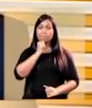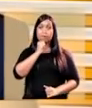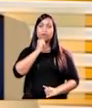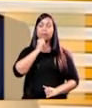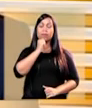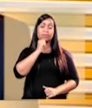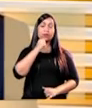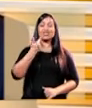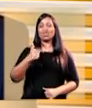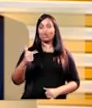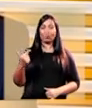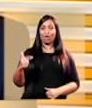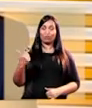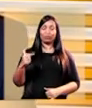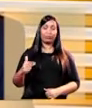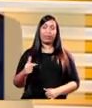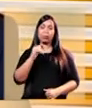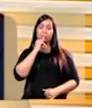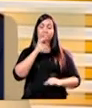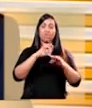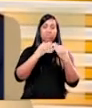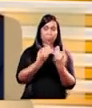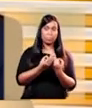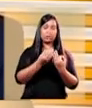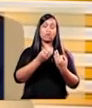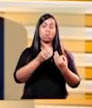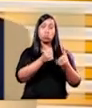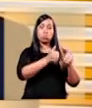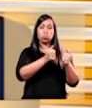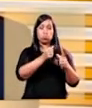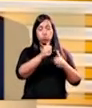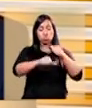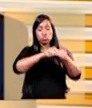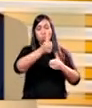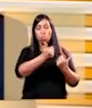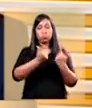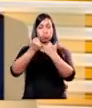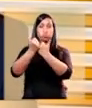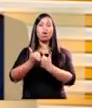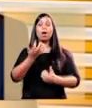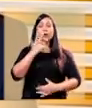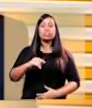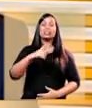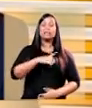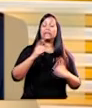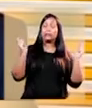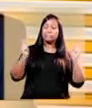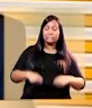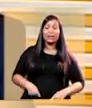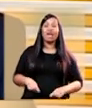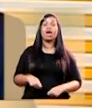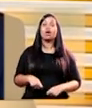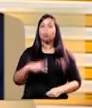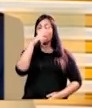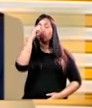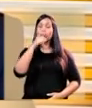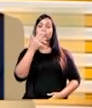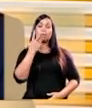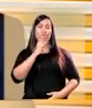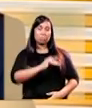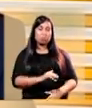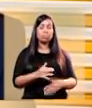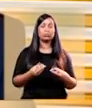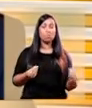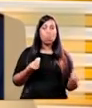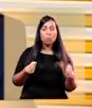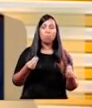têm mais o poder familiar. Então, pais e mães que já foram destituídos, então aquele que está com a criança já tem um poder maior sobre aquela